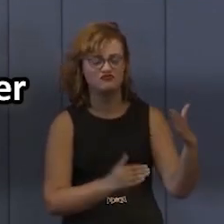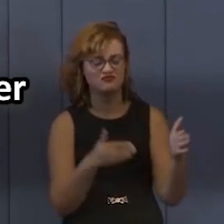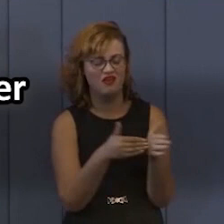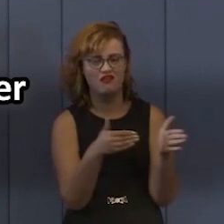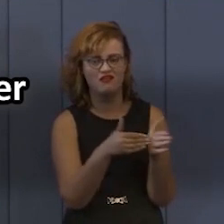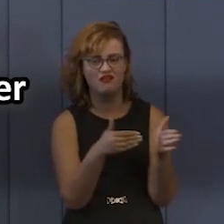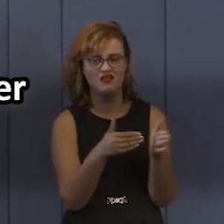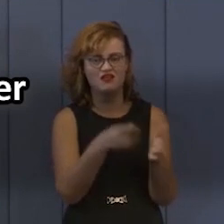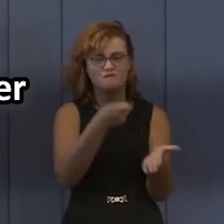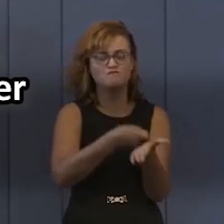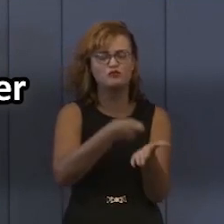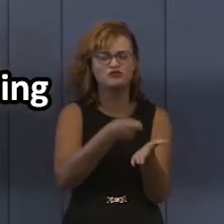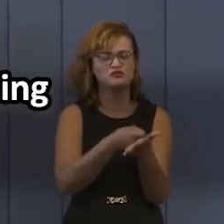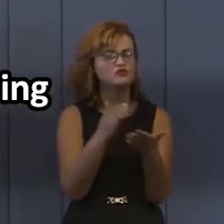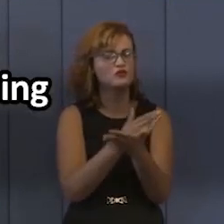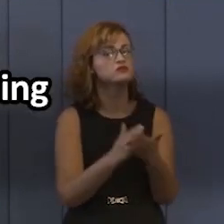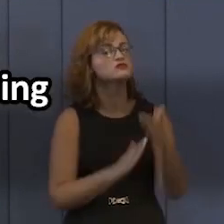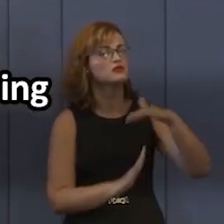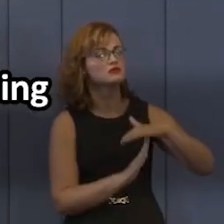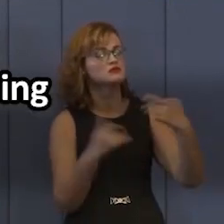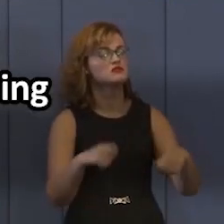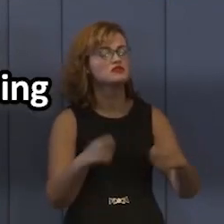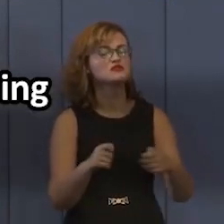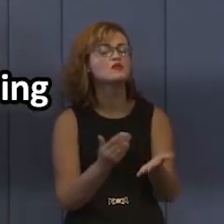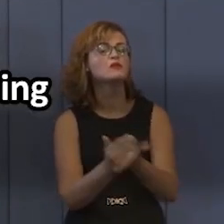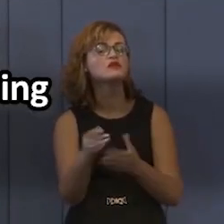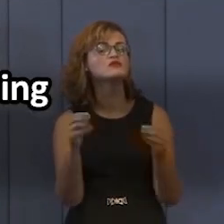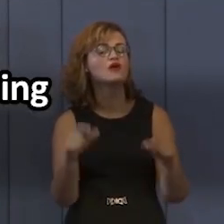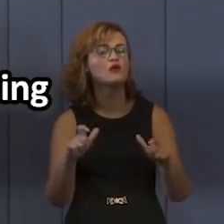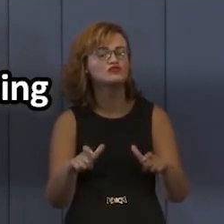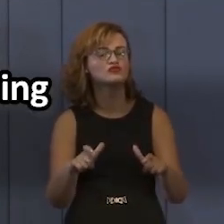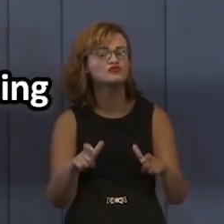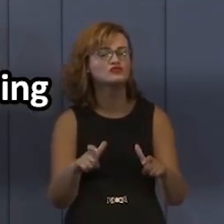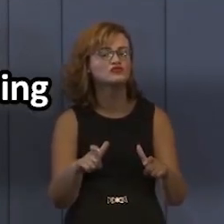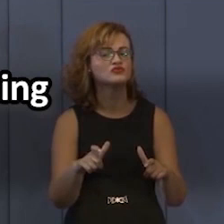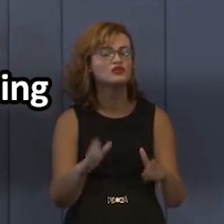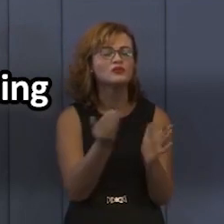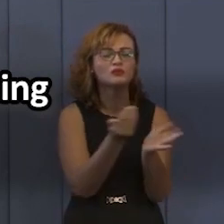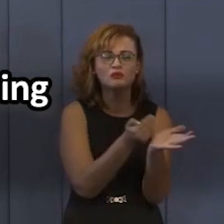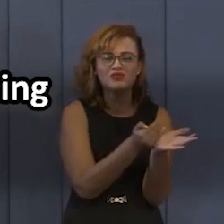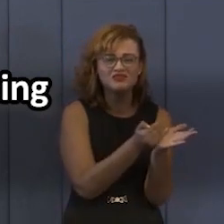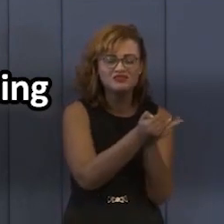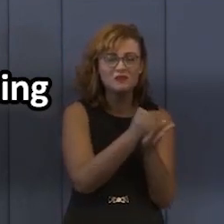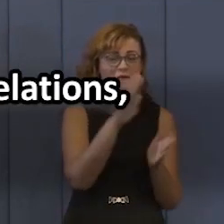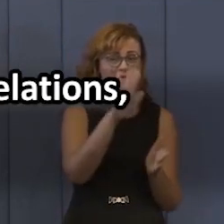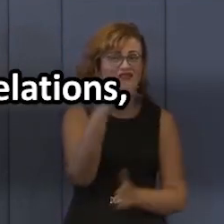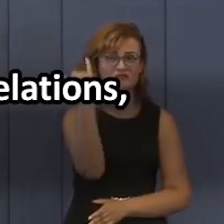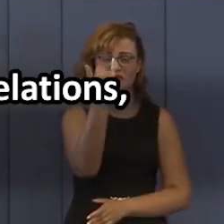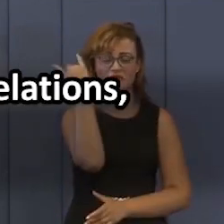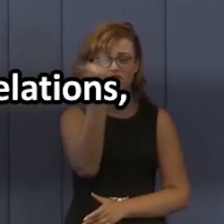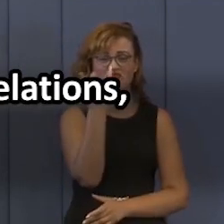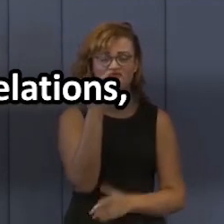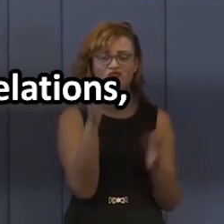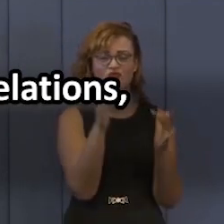fronteiras, essa proteção de limites, ou a proteção decorrente da imposição de determinados limites, ela se inicia no núcleo